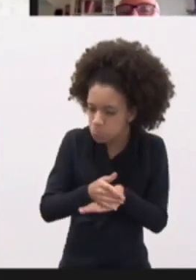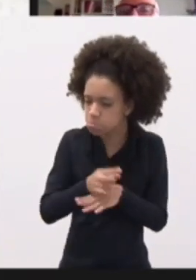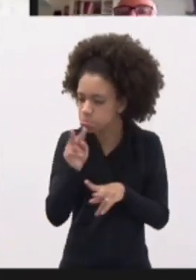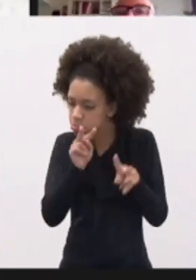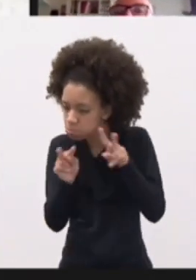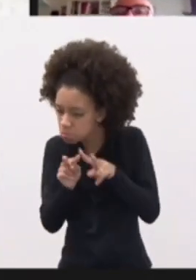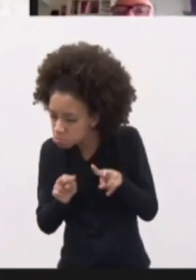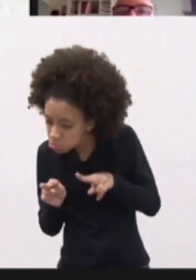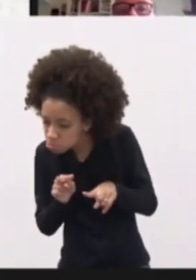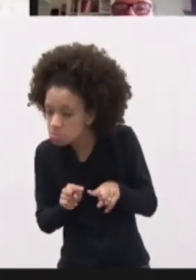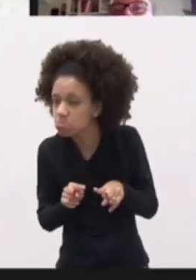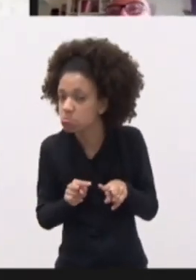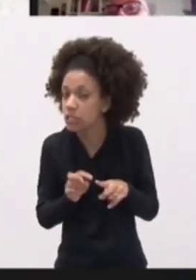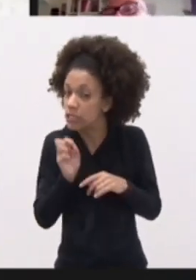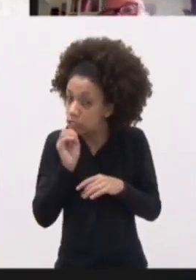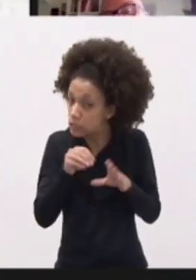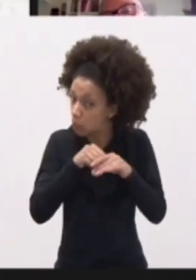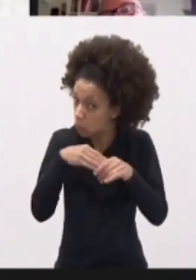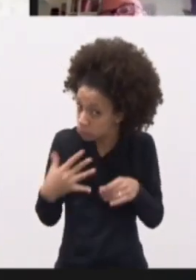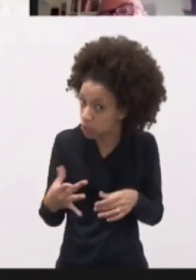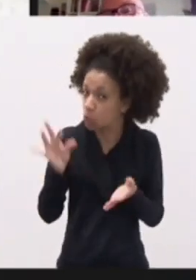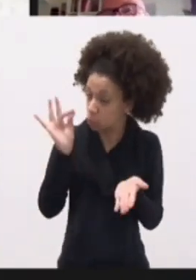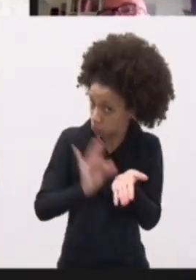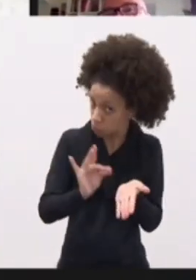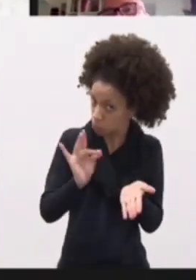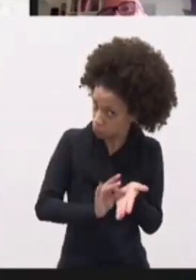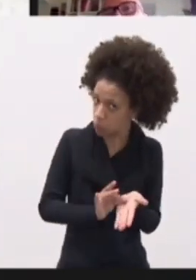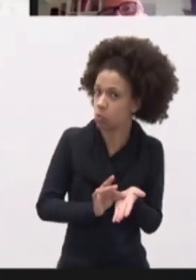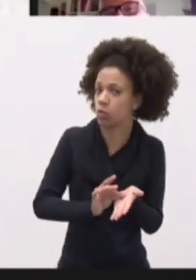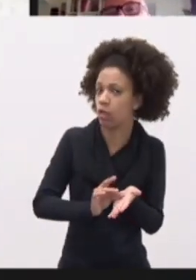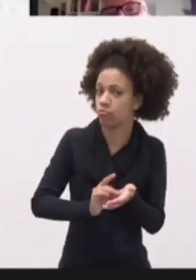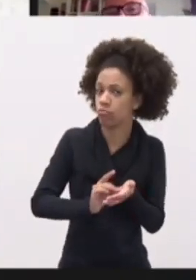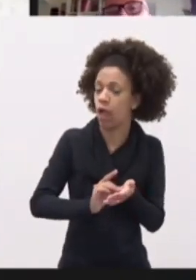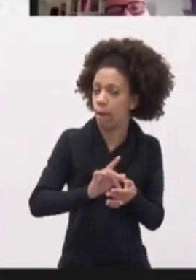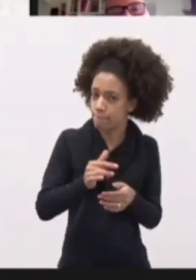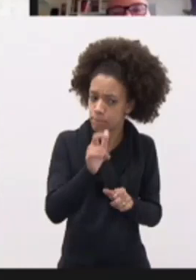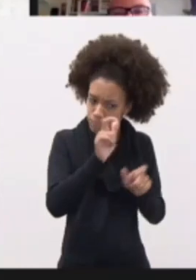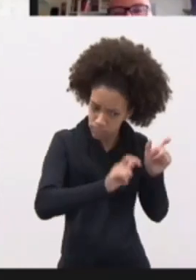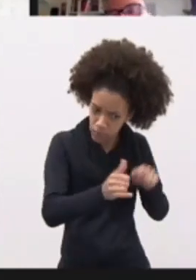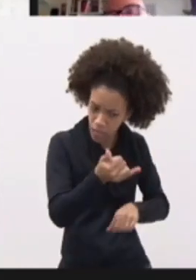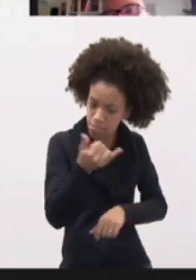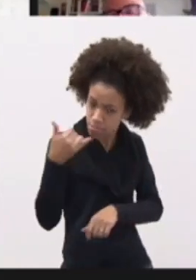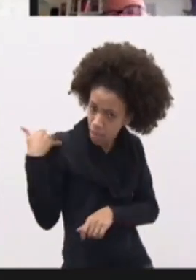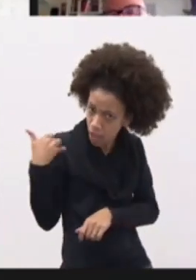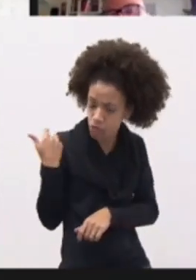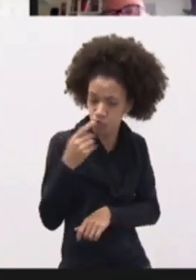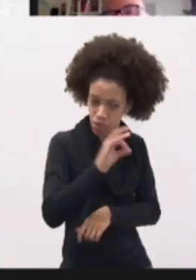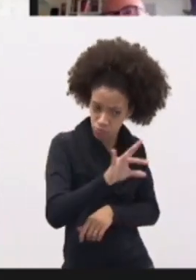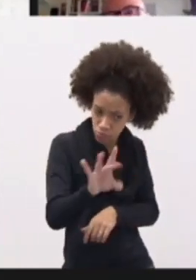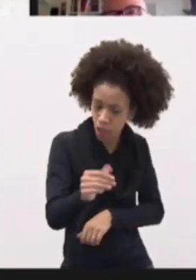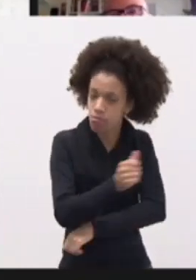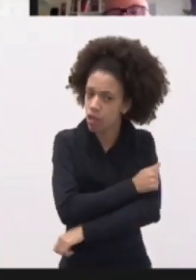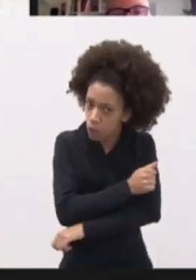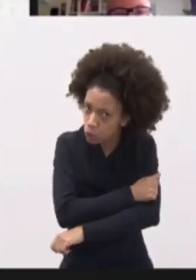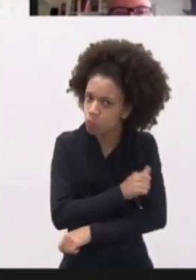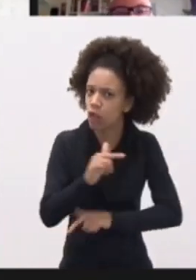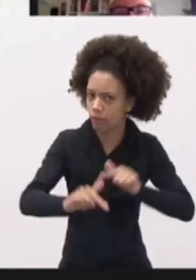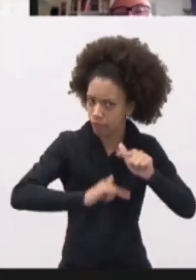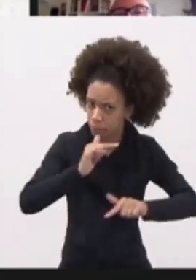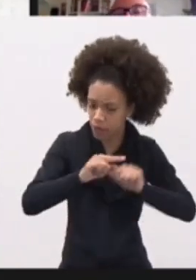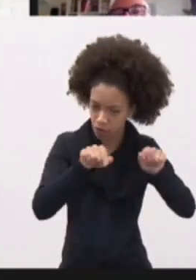se o conteúdo que está lá dentro é apropriado para os alunos dela, para a idade dos alunos que ela está trabalhando,